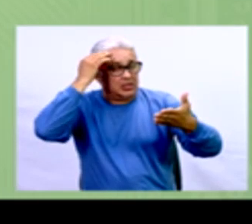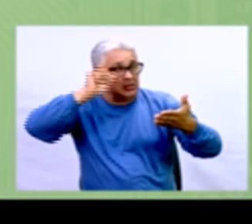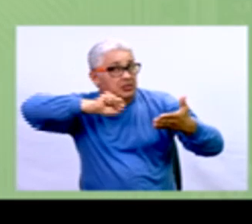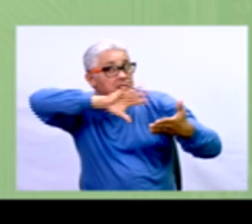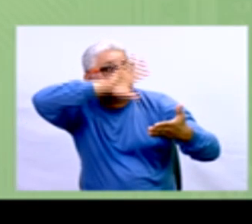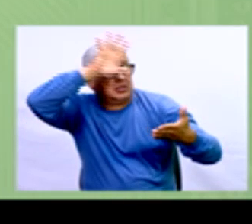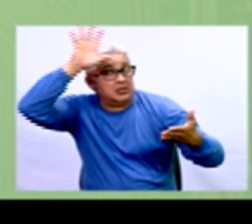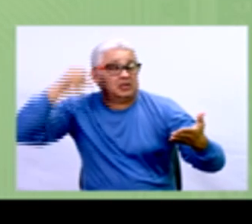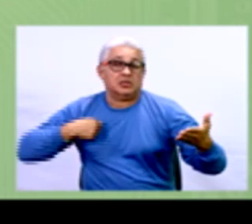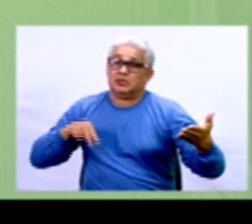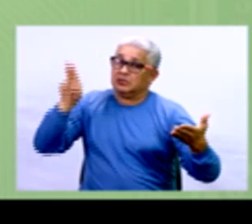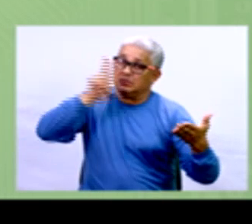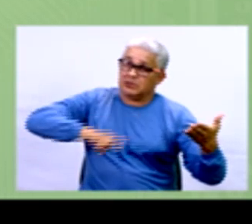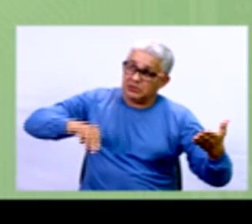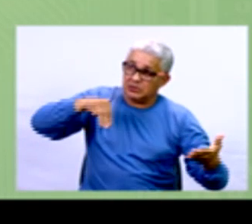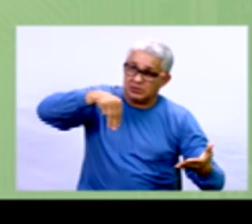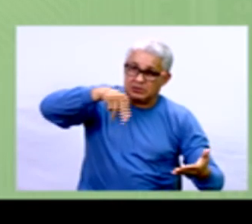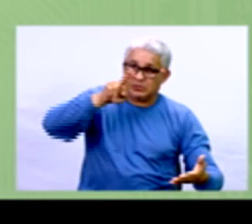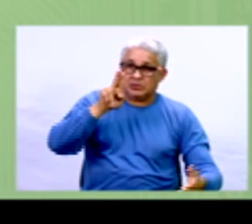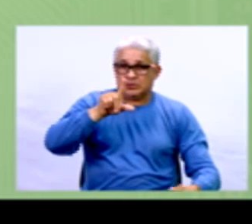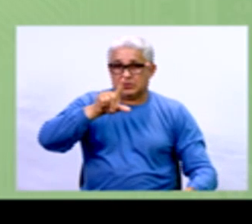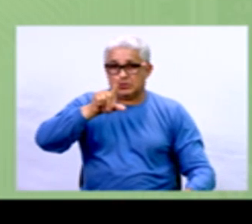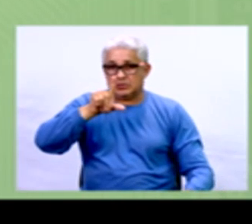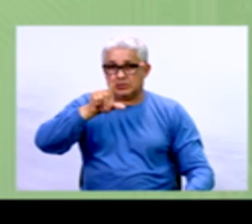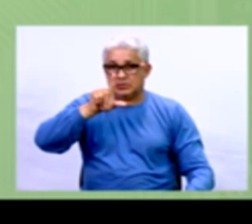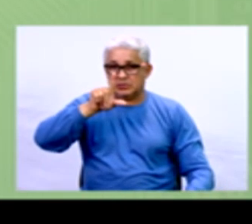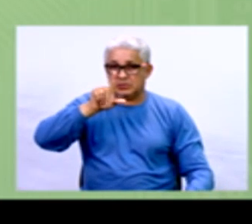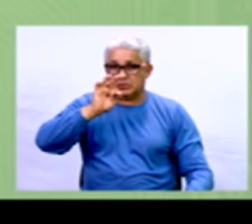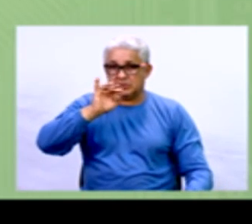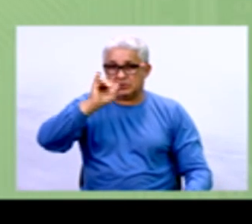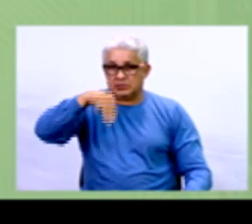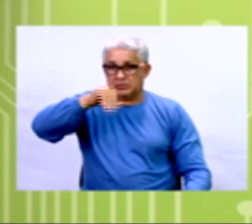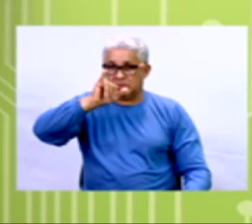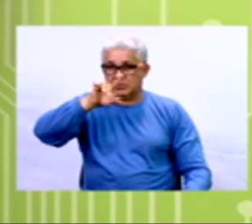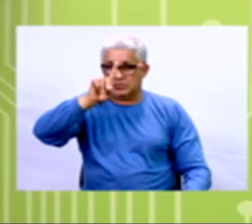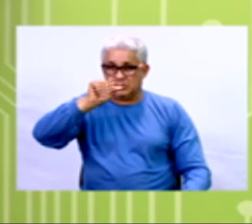Então eu vou utilizar a multimídia quando eu quiser mostrar